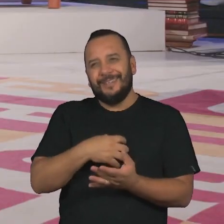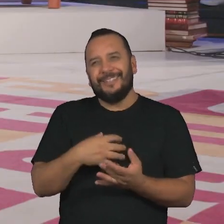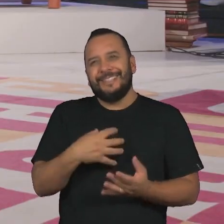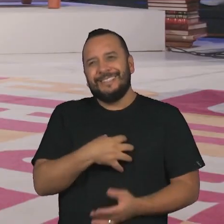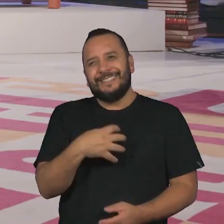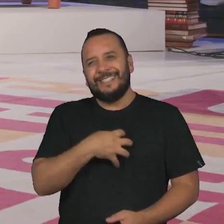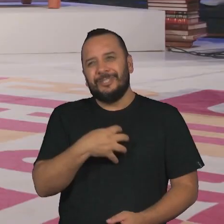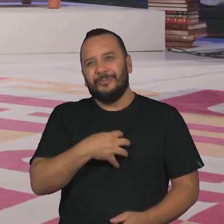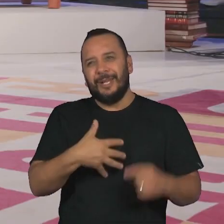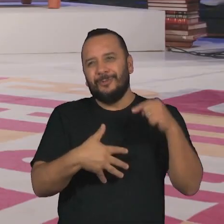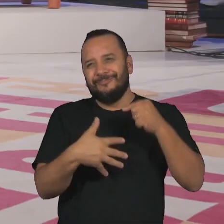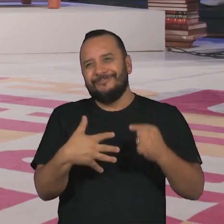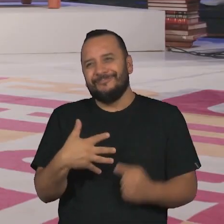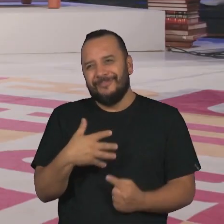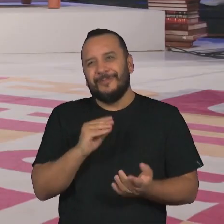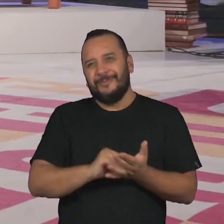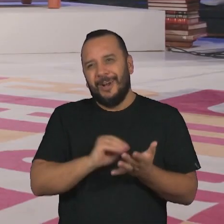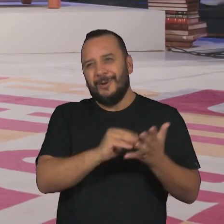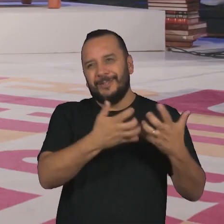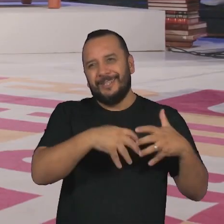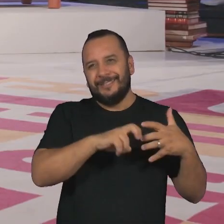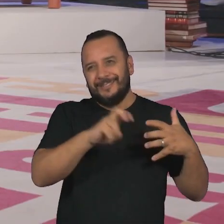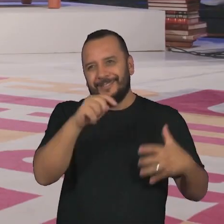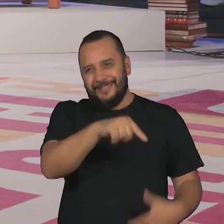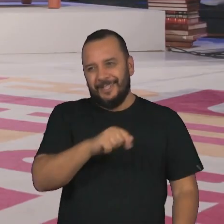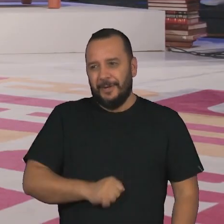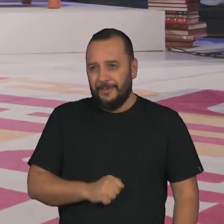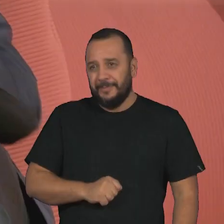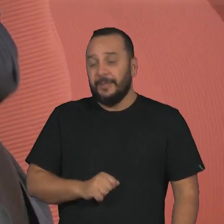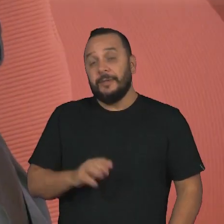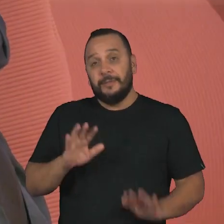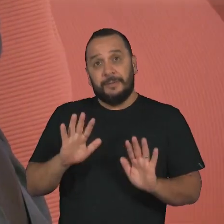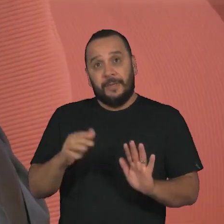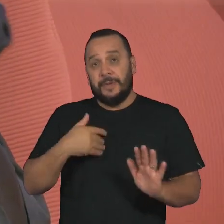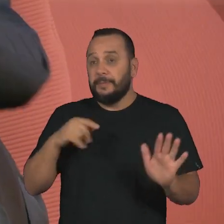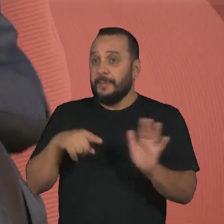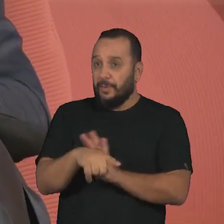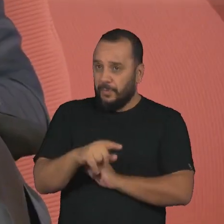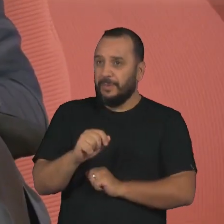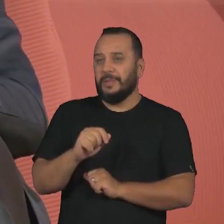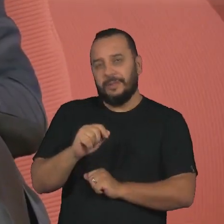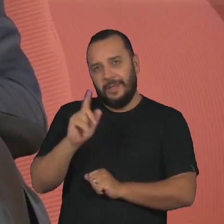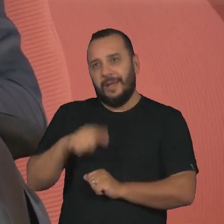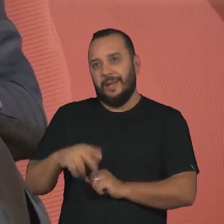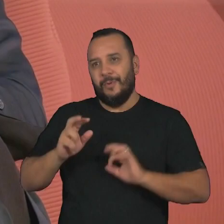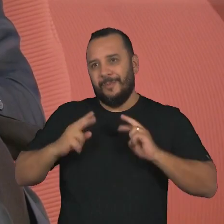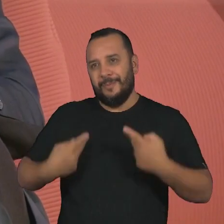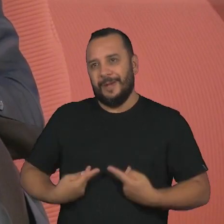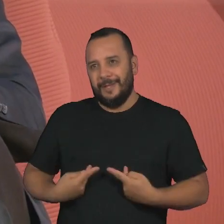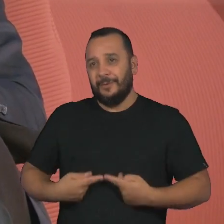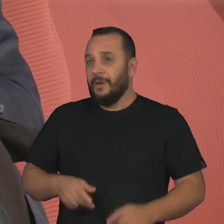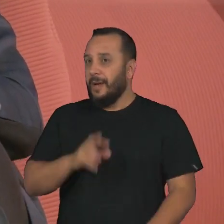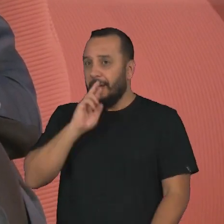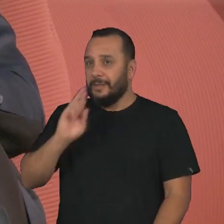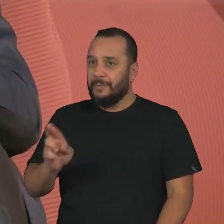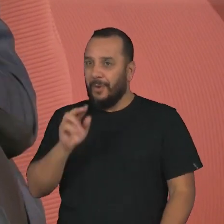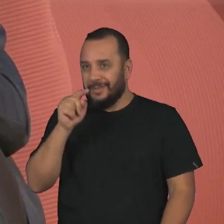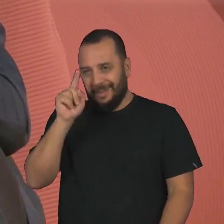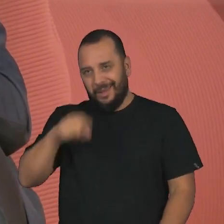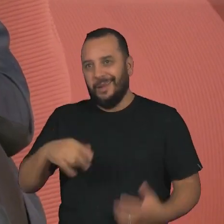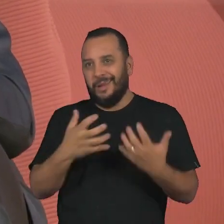perguntas fundamentais, elas vão depender da profundidade de cada ser humano, né? Por isso que os livros aí, eu estou vendo, essa experiência do